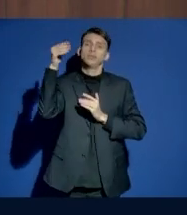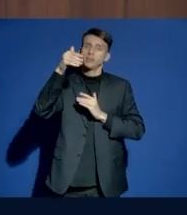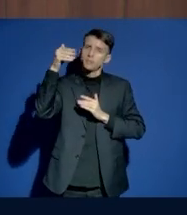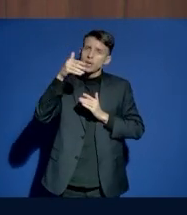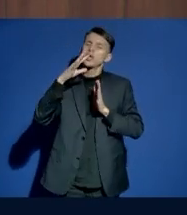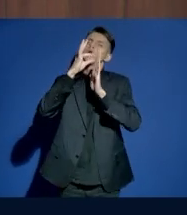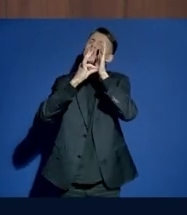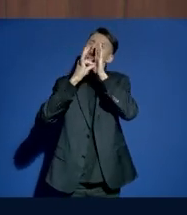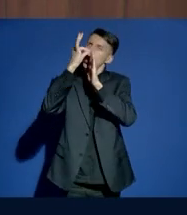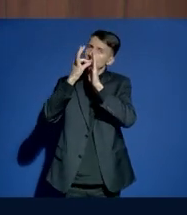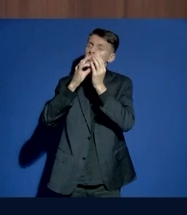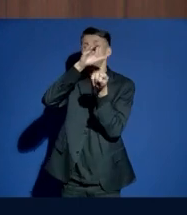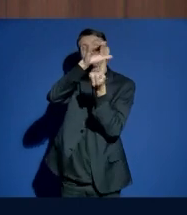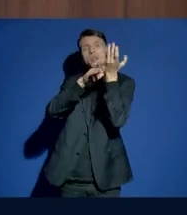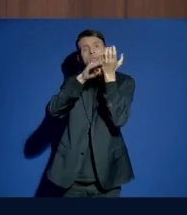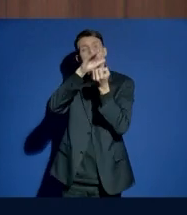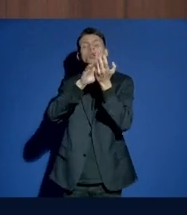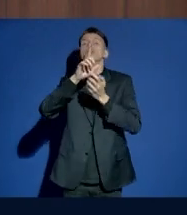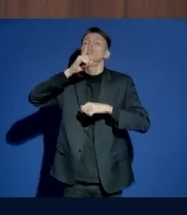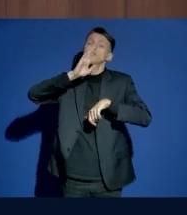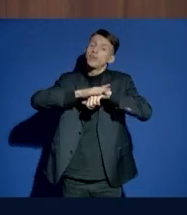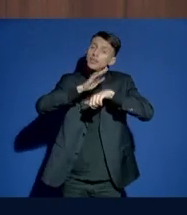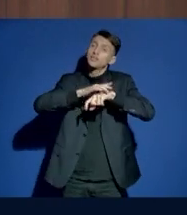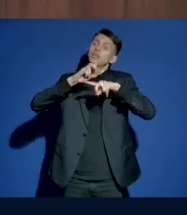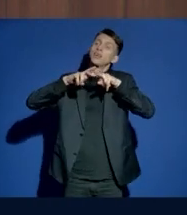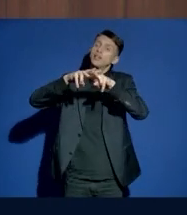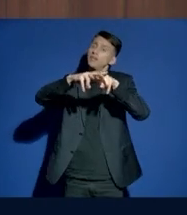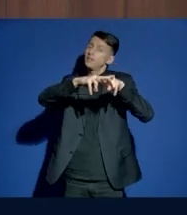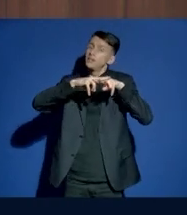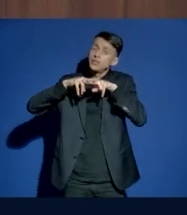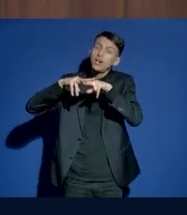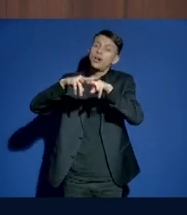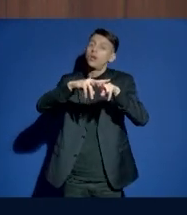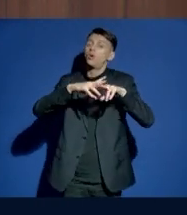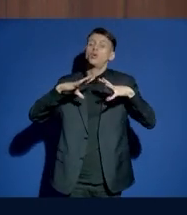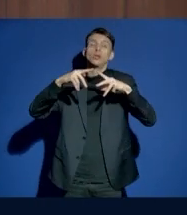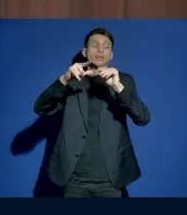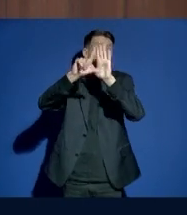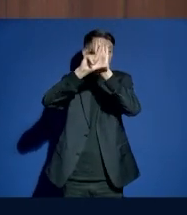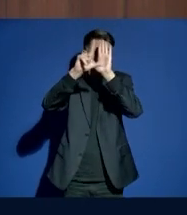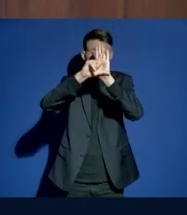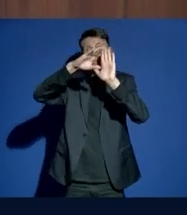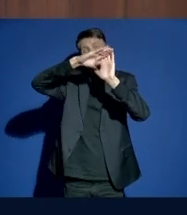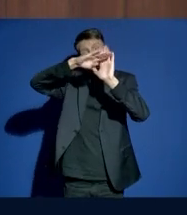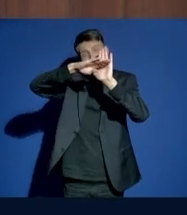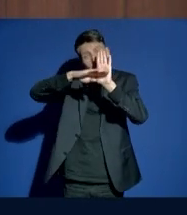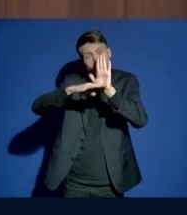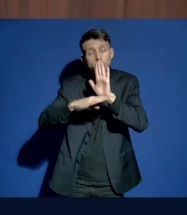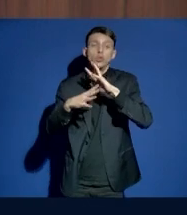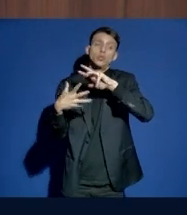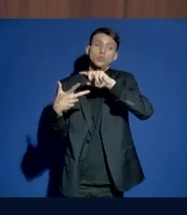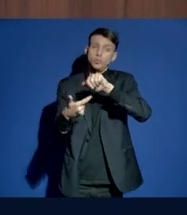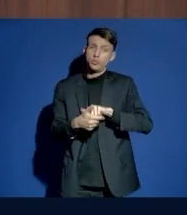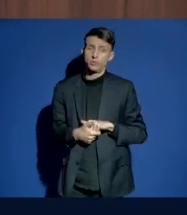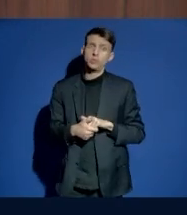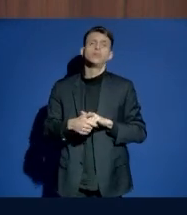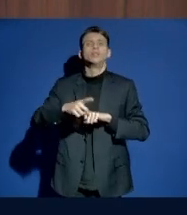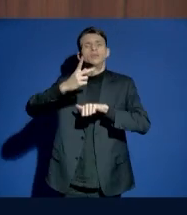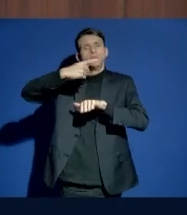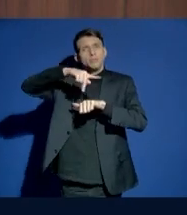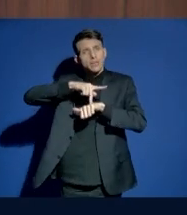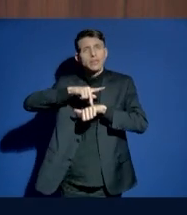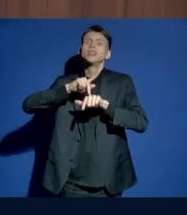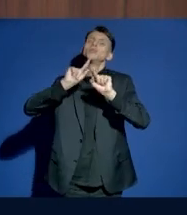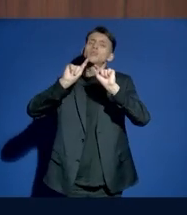nós fizemos uma revisão de todos toda a legislação Ambiental do mundo todos os países